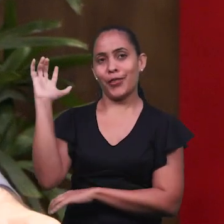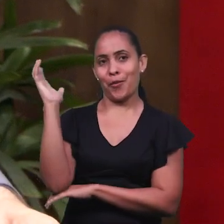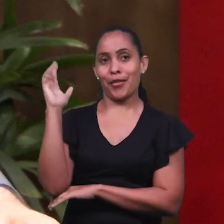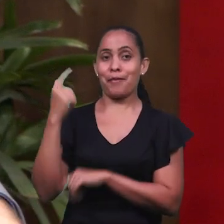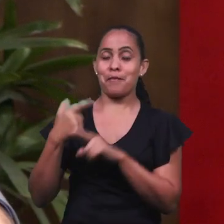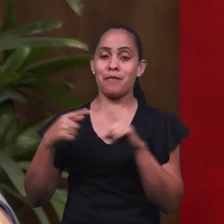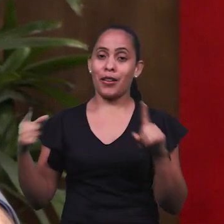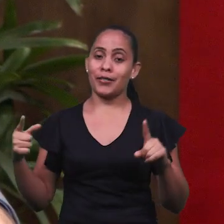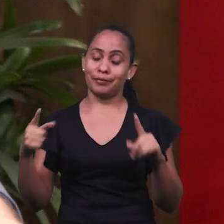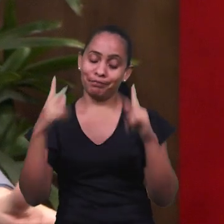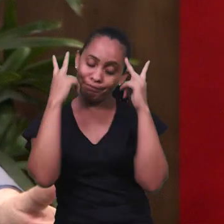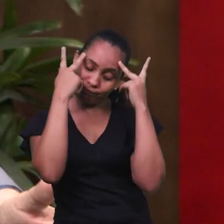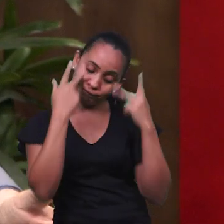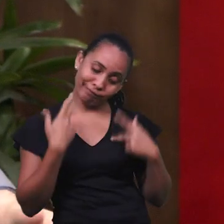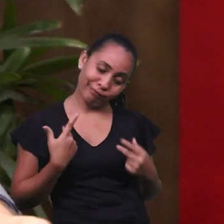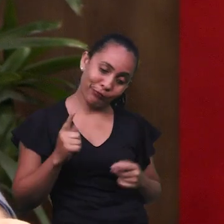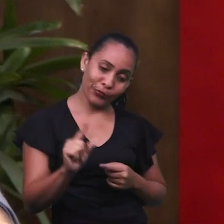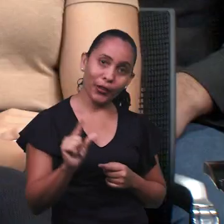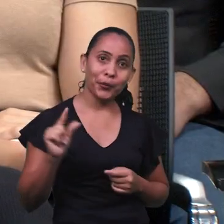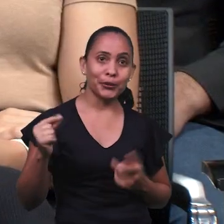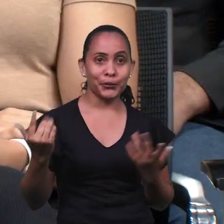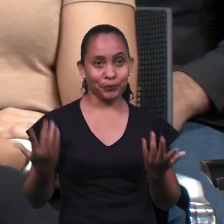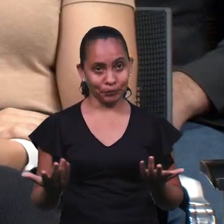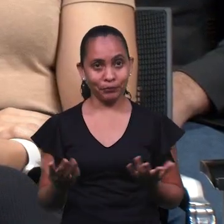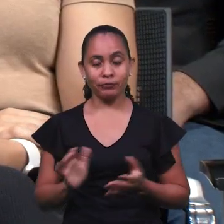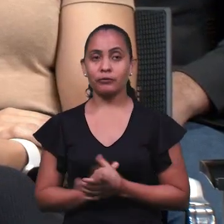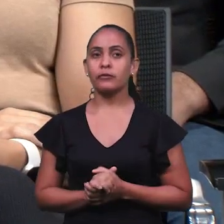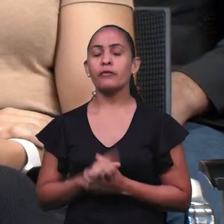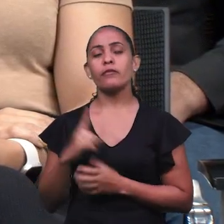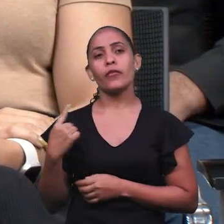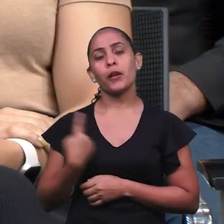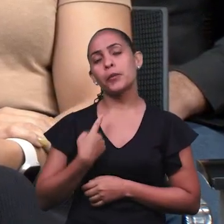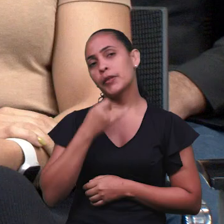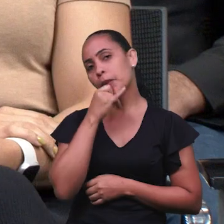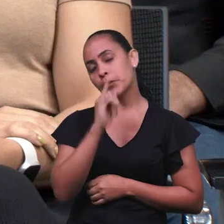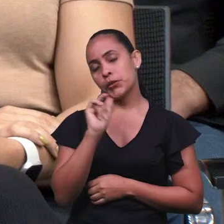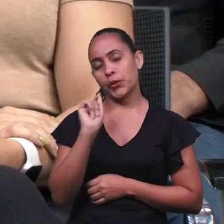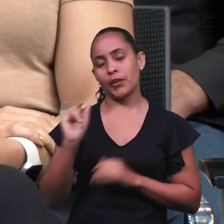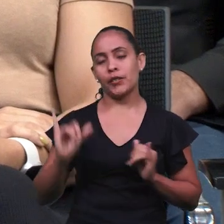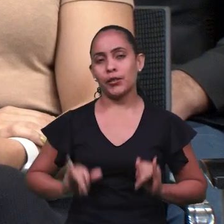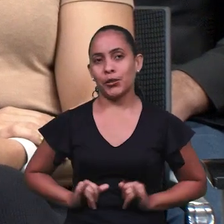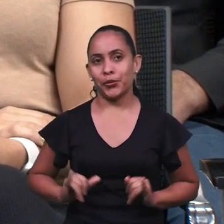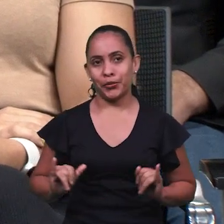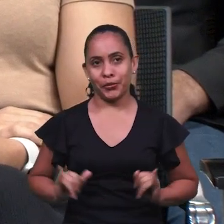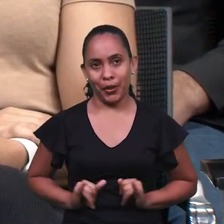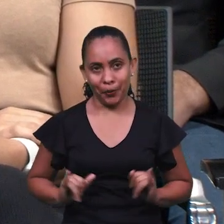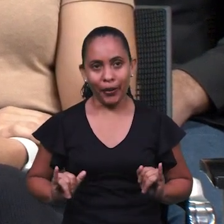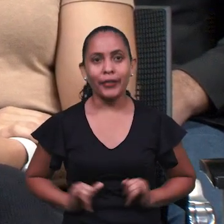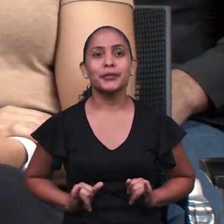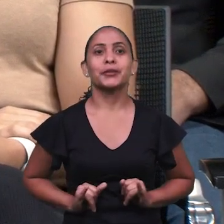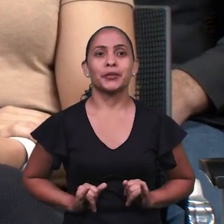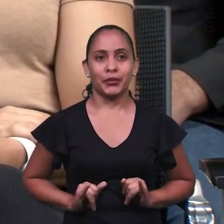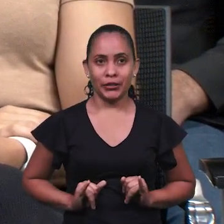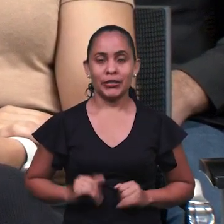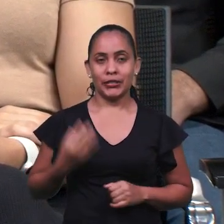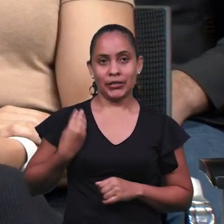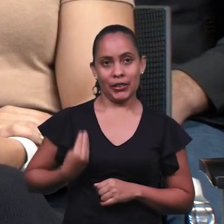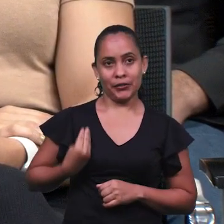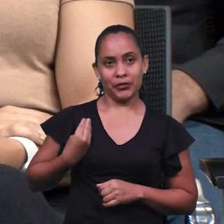o homem fez uma escolha. Então, Ana, nós podemos dizer que esse sofrimento que faz parte da vida do